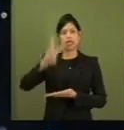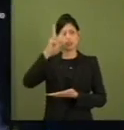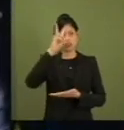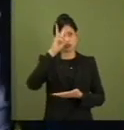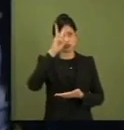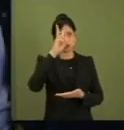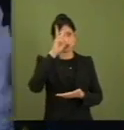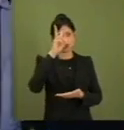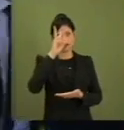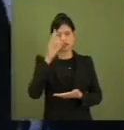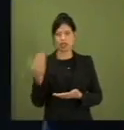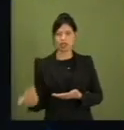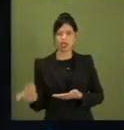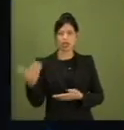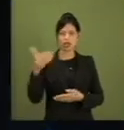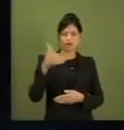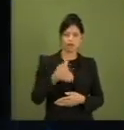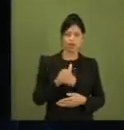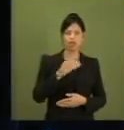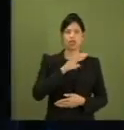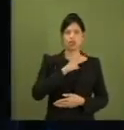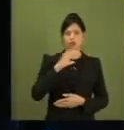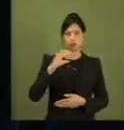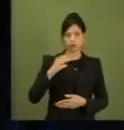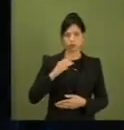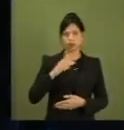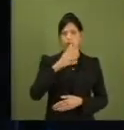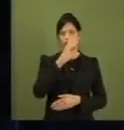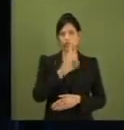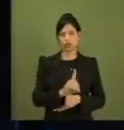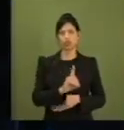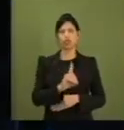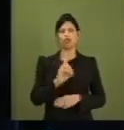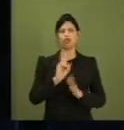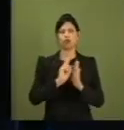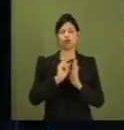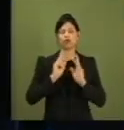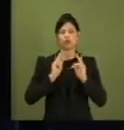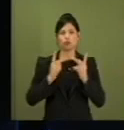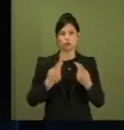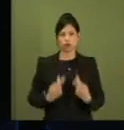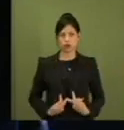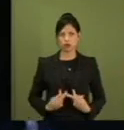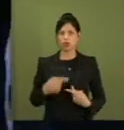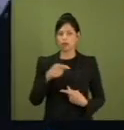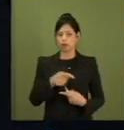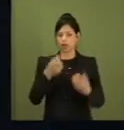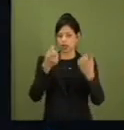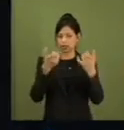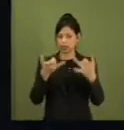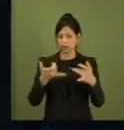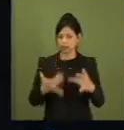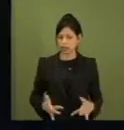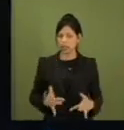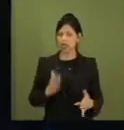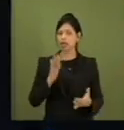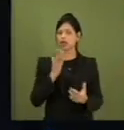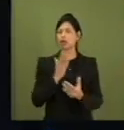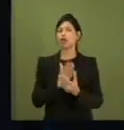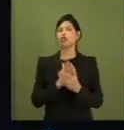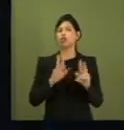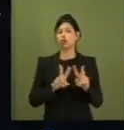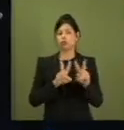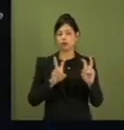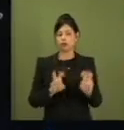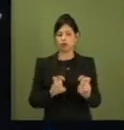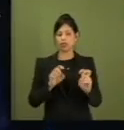ele virá, então, à Comissão de Direitos Humanos para falar daquela importante pasta que cuida do emprego